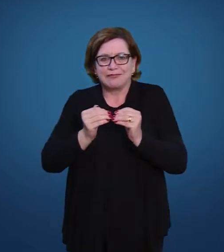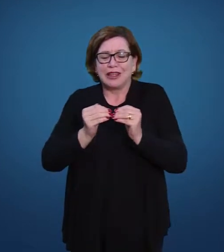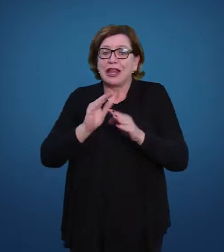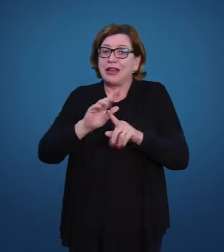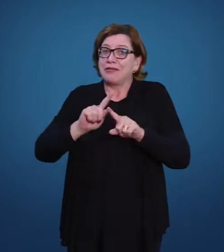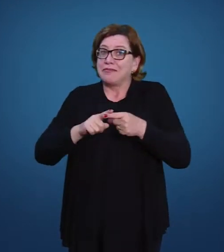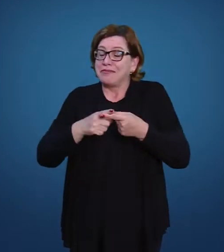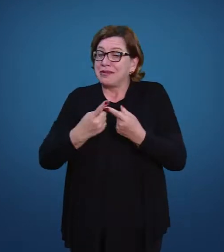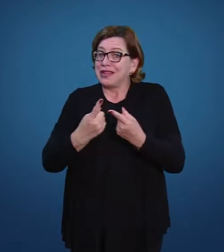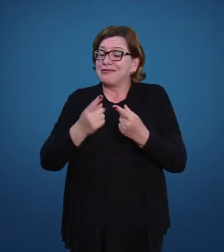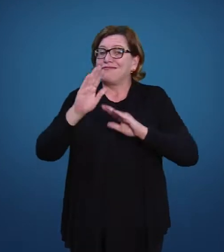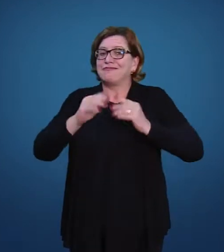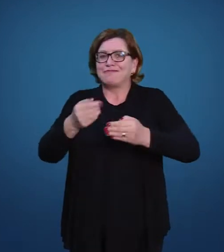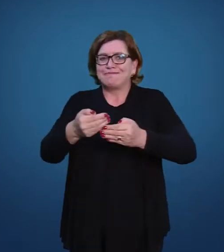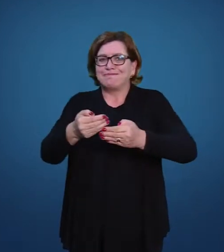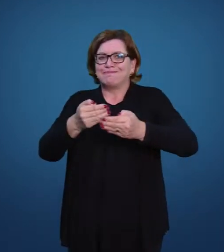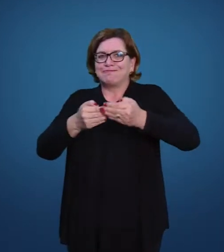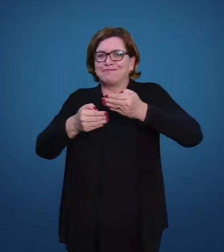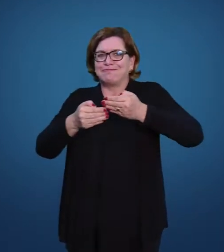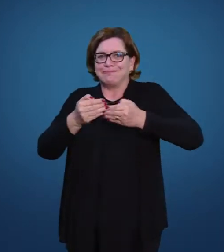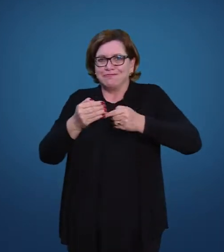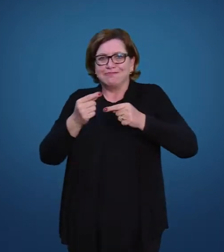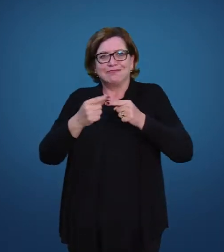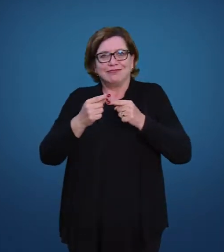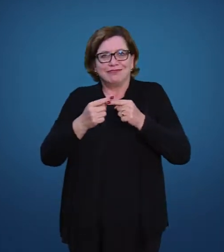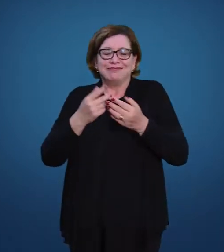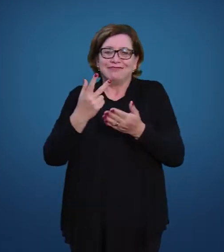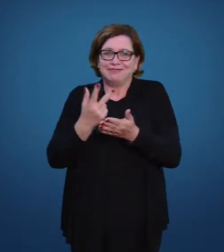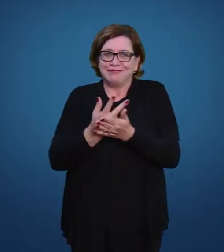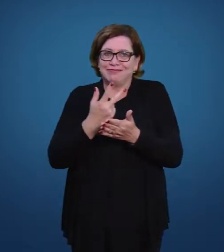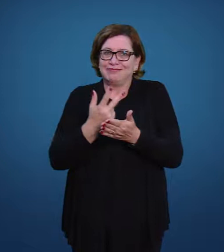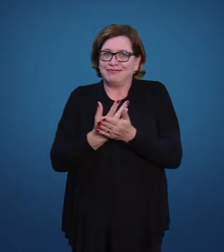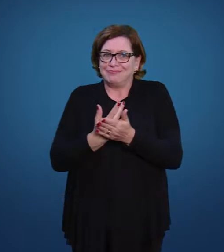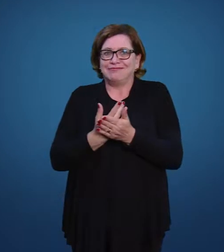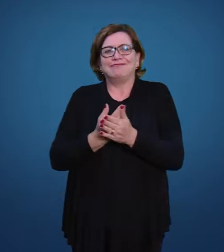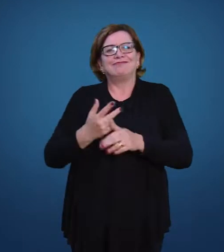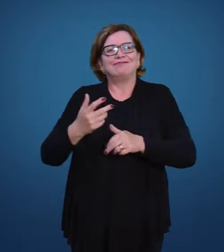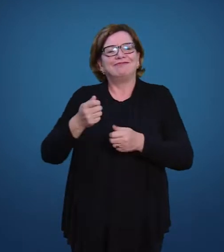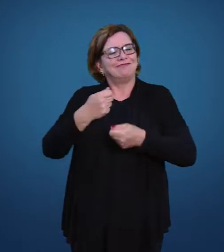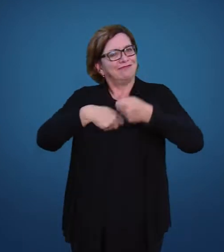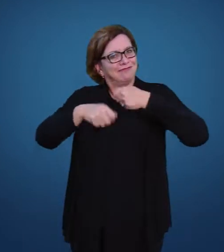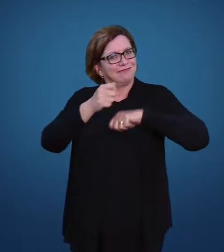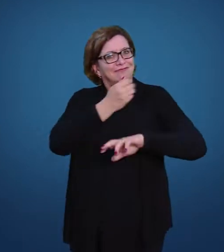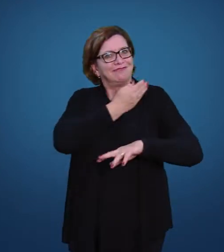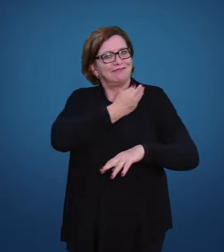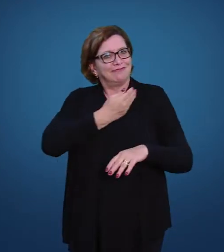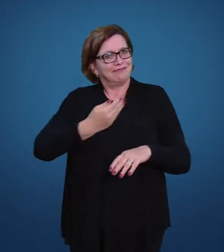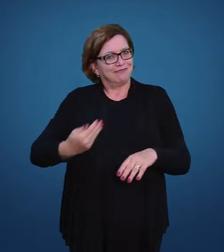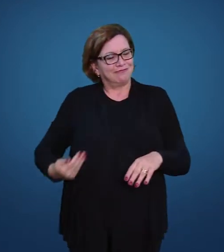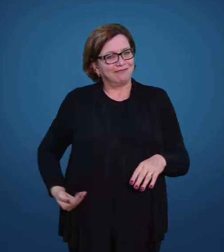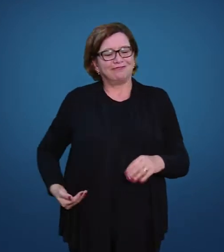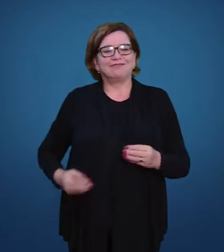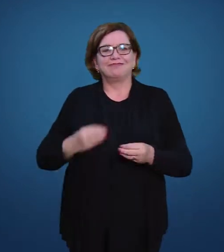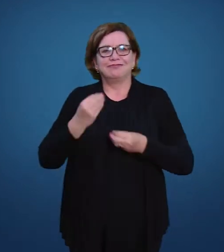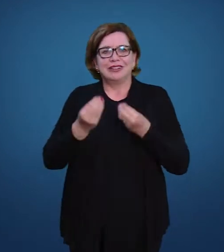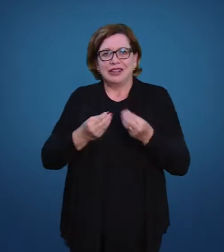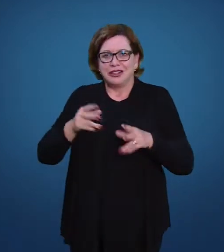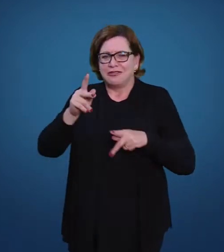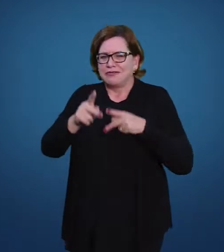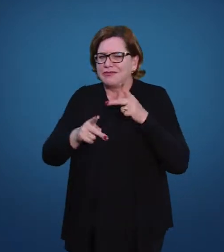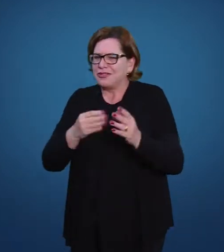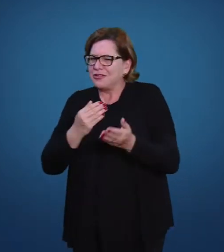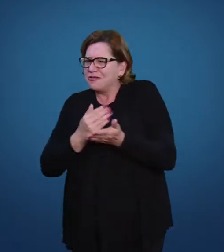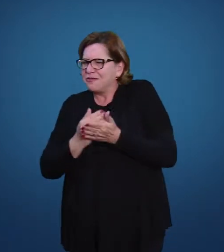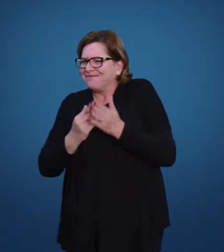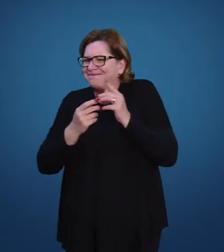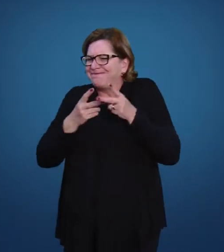ela retrocede por conta do mau uso que fazem alguns gestores públicos, o povo fica receoso, começa a desconfiar